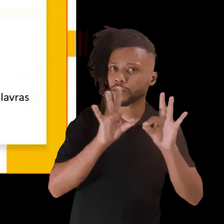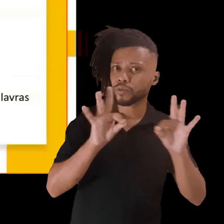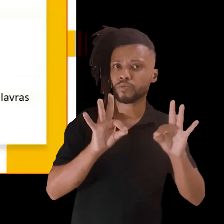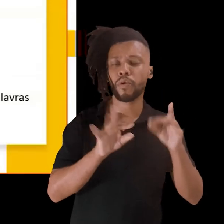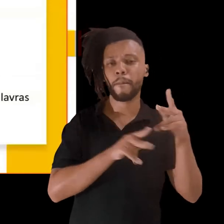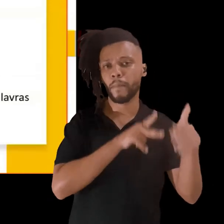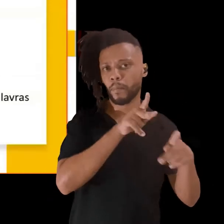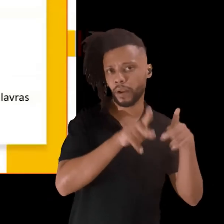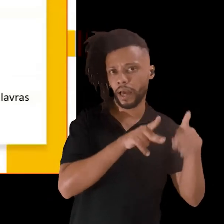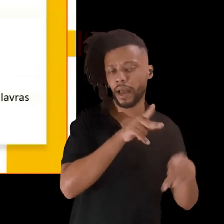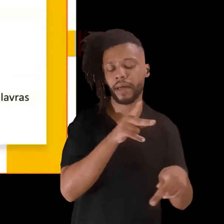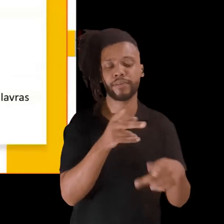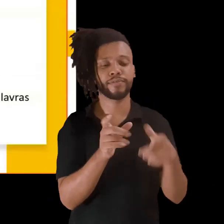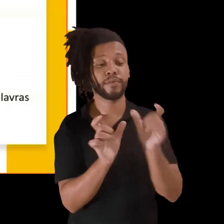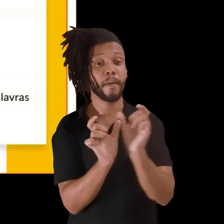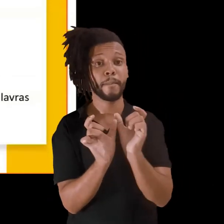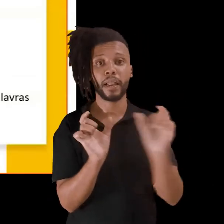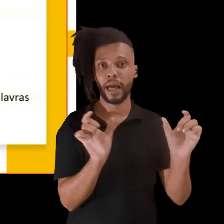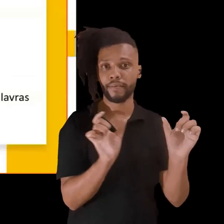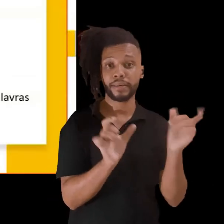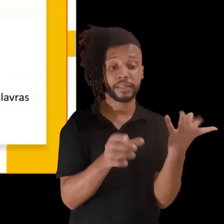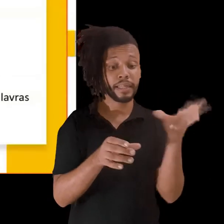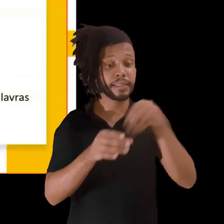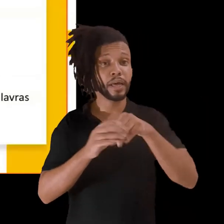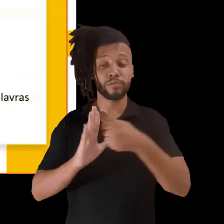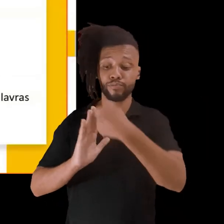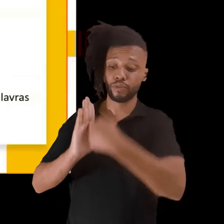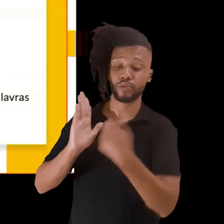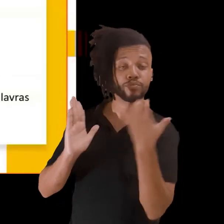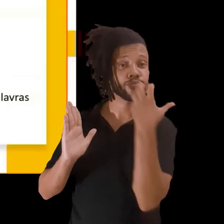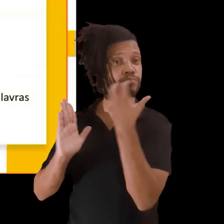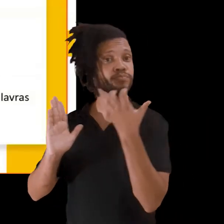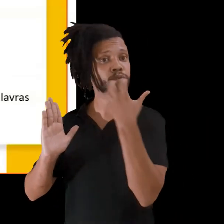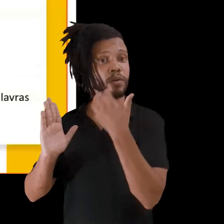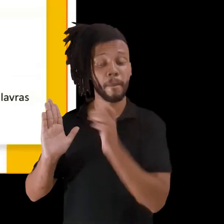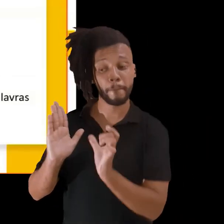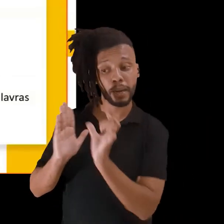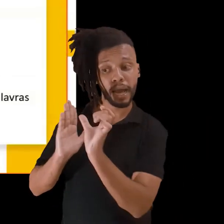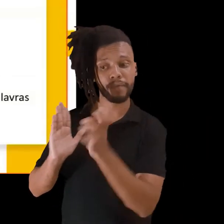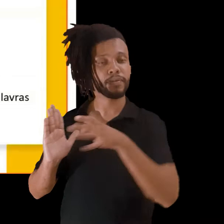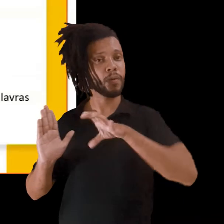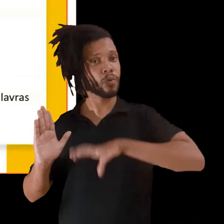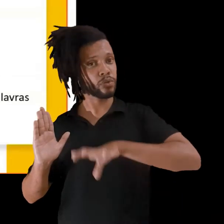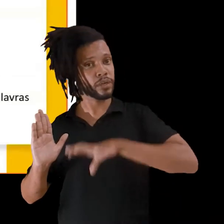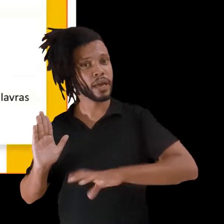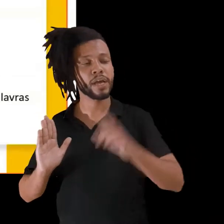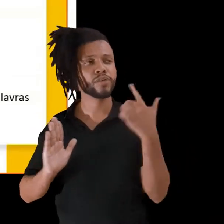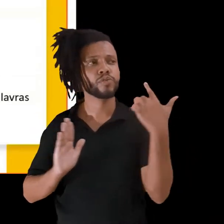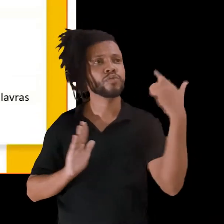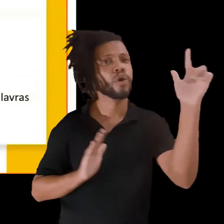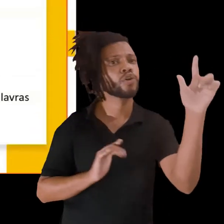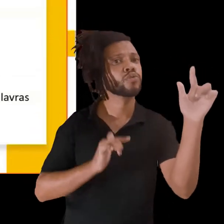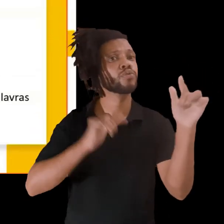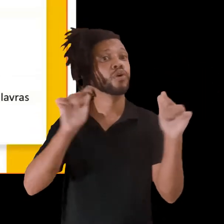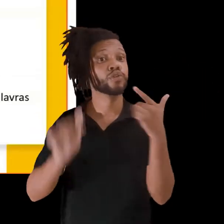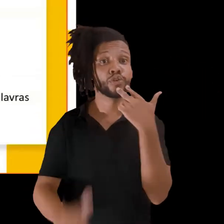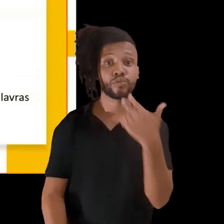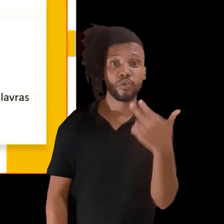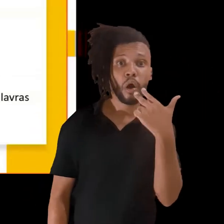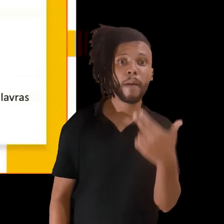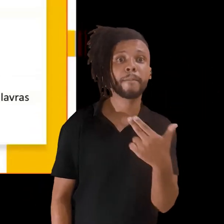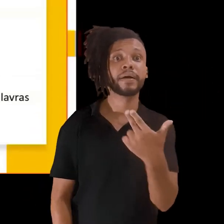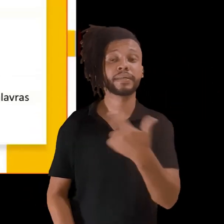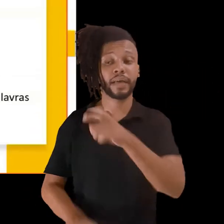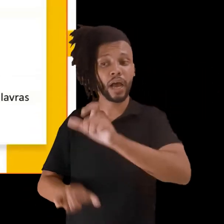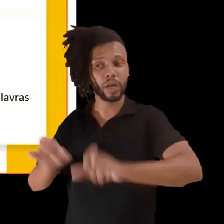repertório, inclusive algumas palavras em português ou em outros idiomas que os coristas possam ter